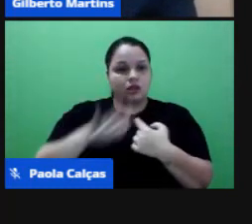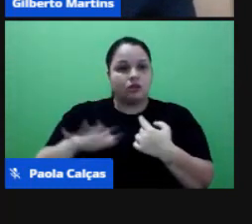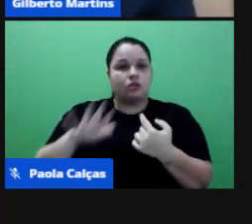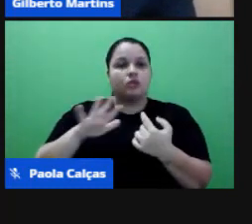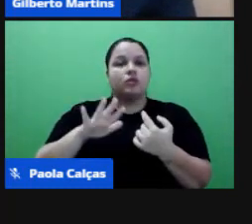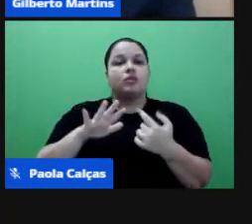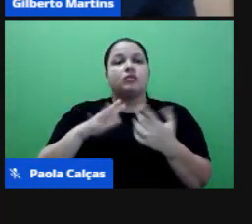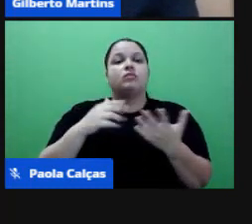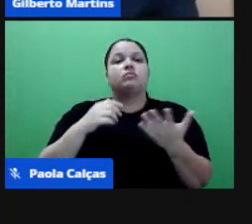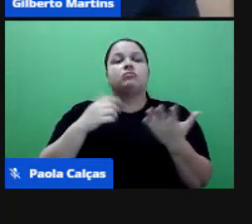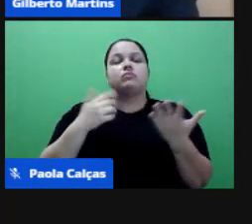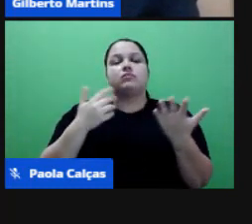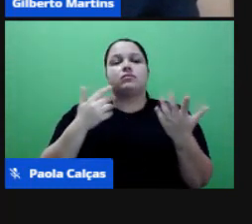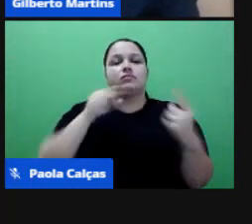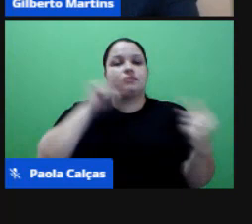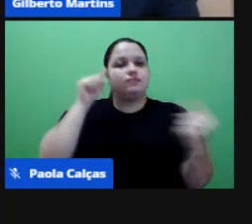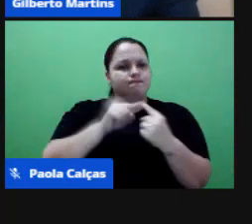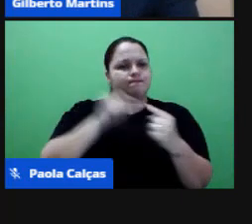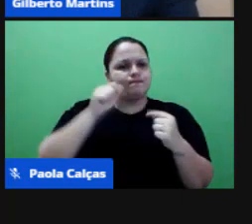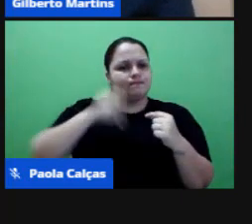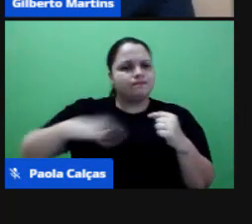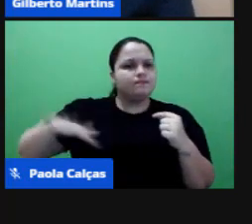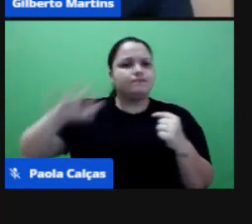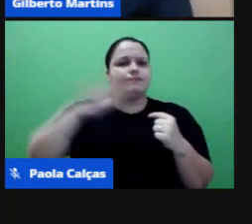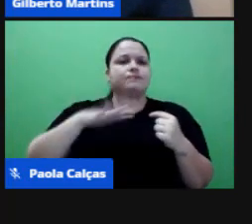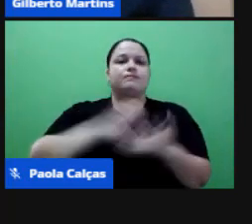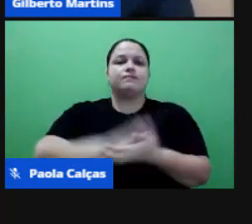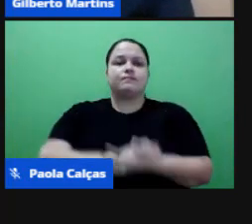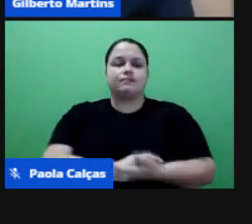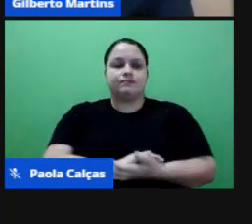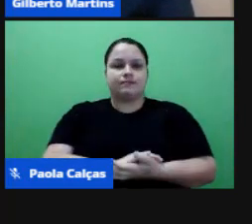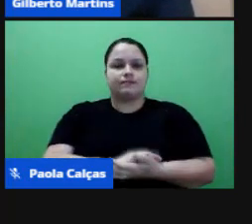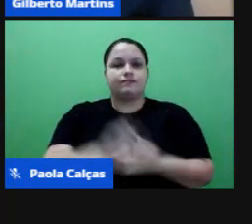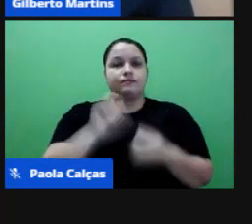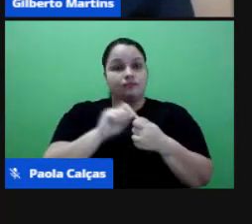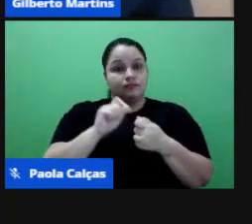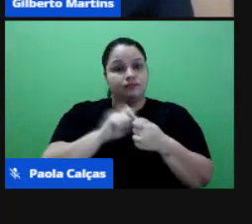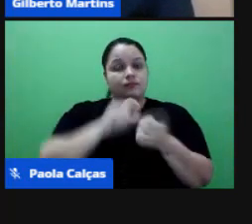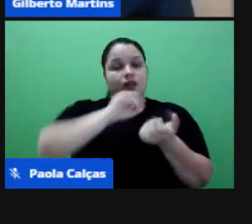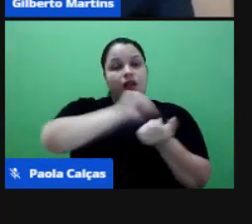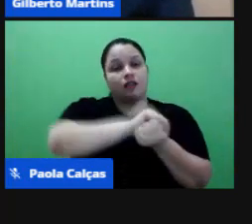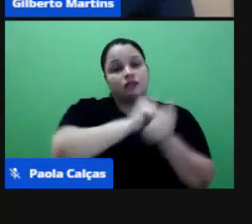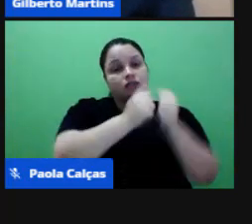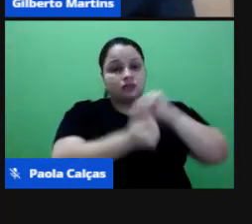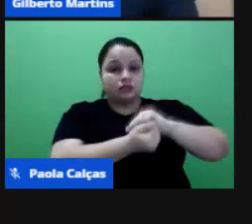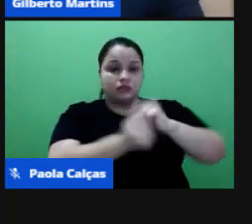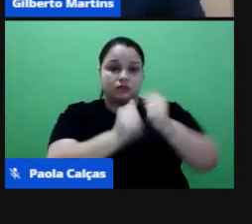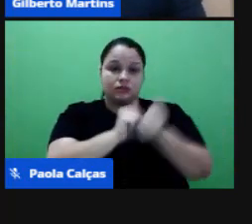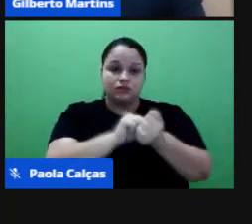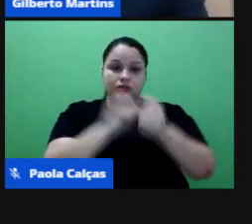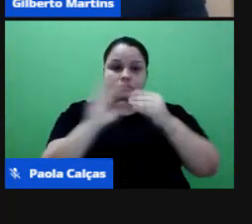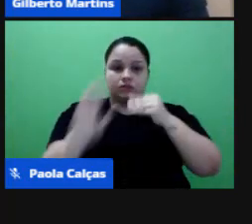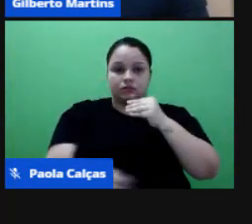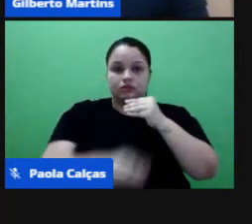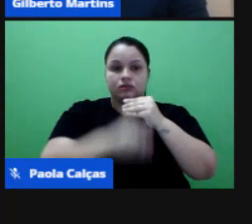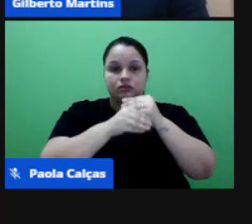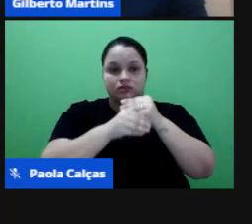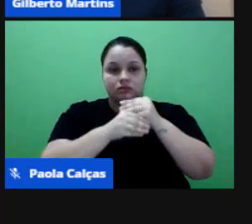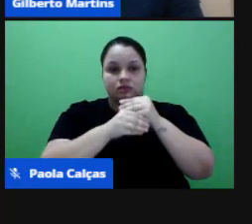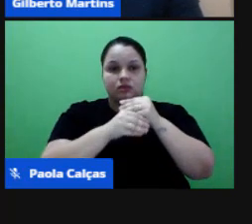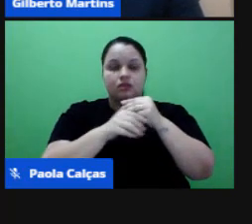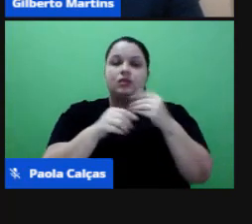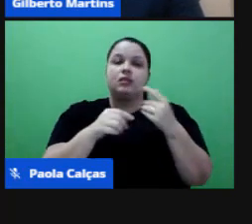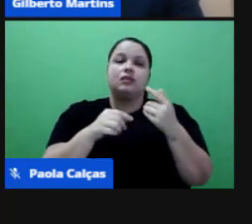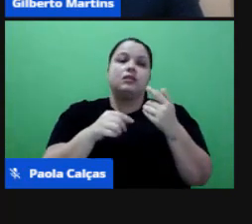O objetivo geral é realizar adequações, implementações e ou complementações